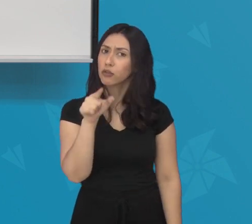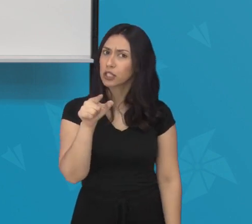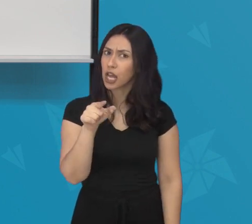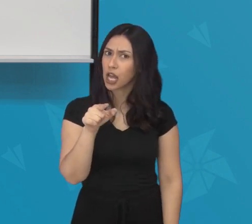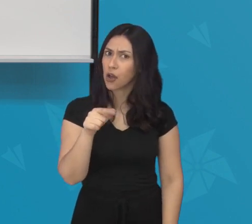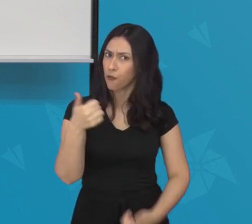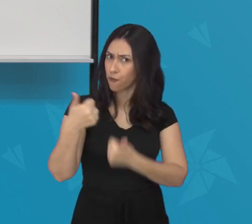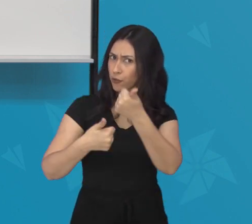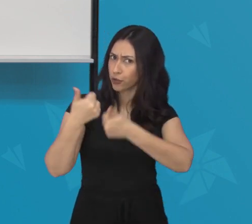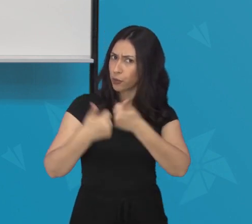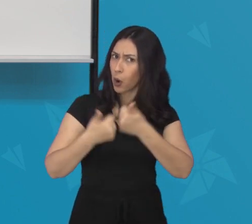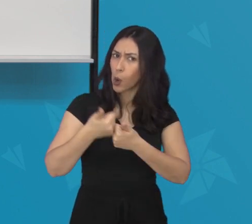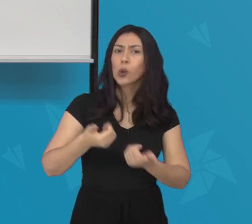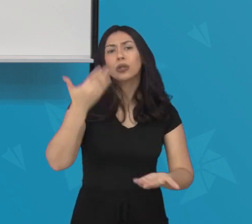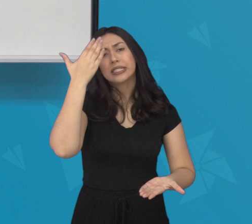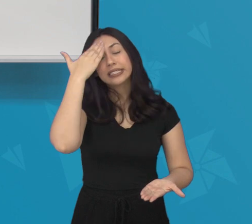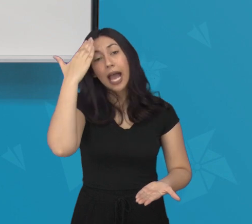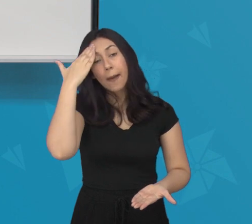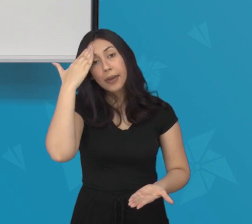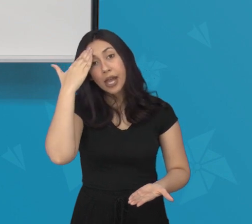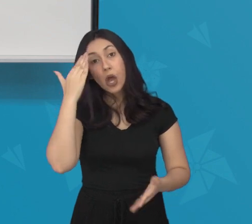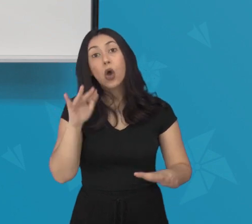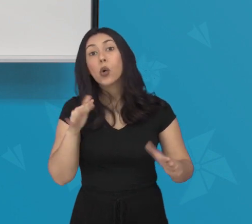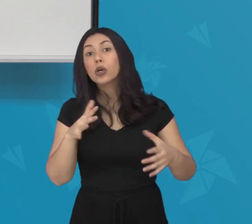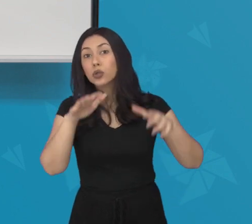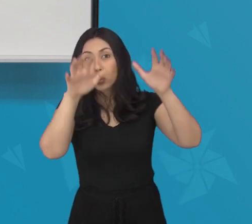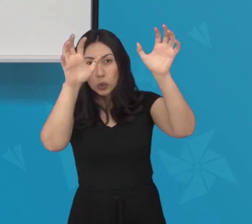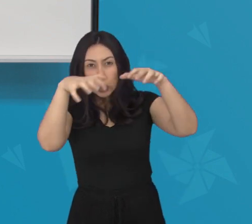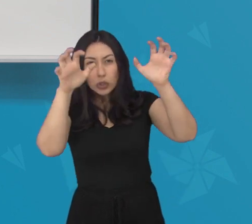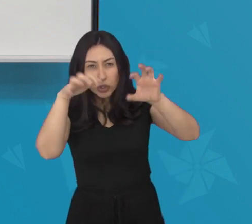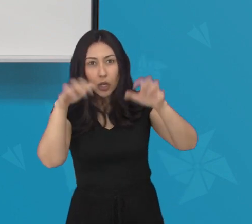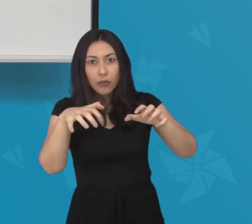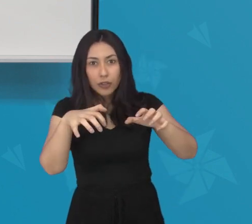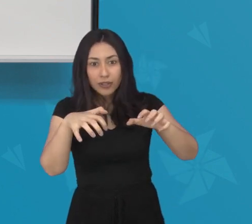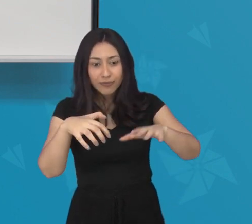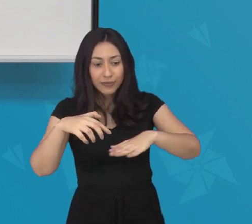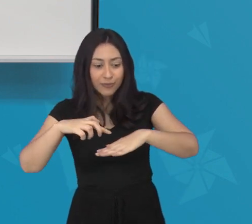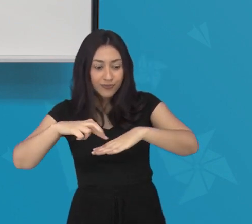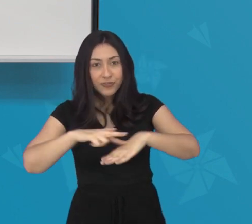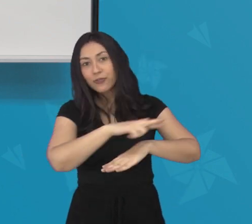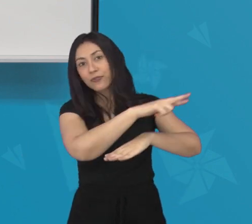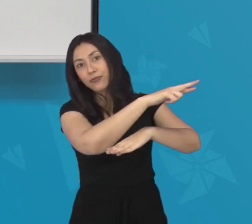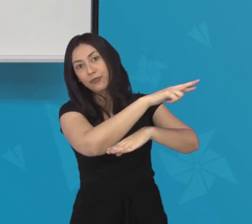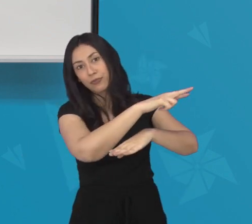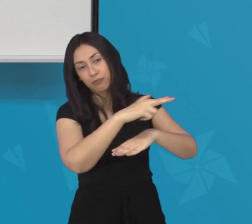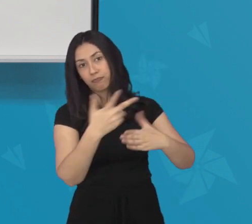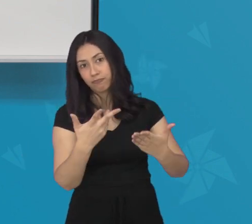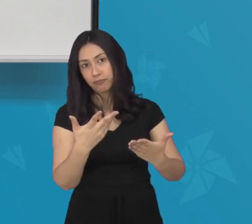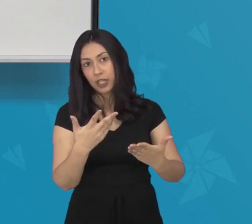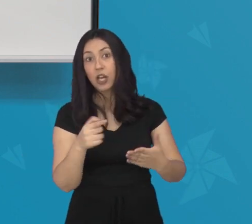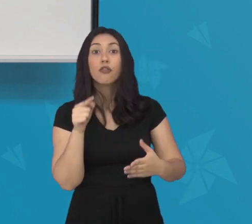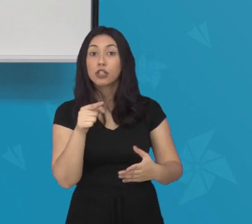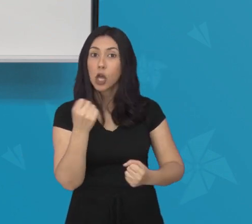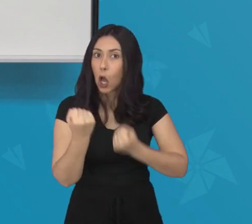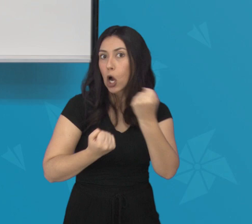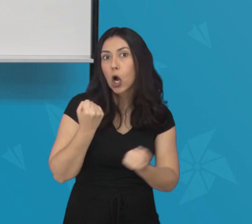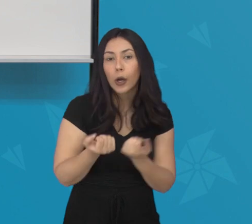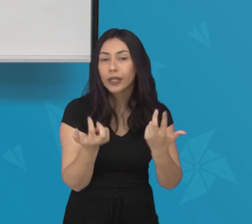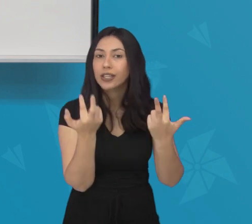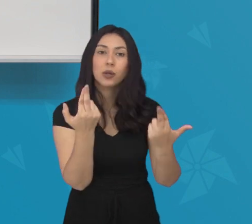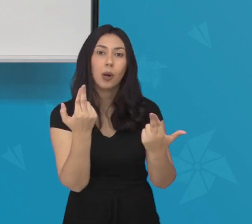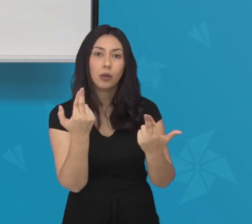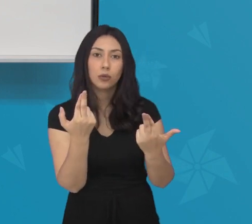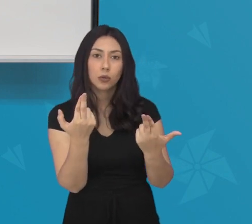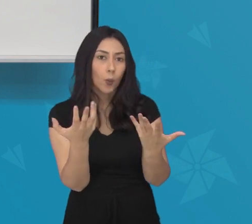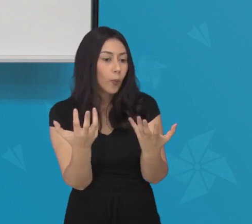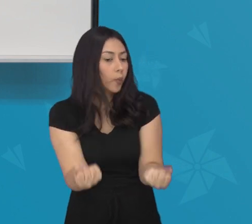joga bola sabe que quando chove na quadra de futsal, a quadra fica lisa, não fica? Você corre da mesma forma que você